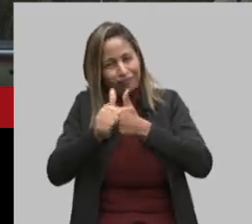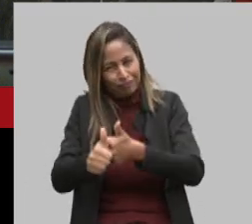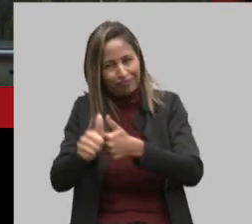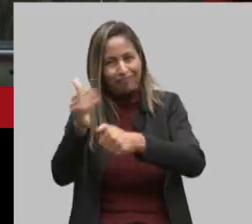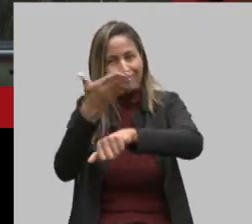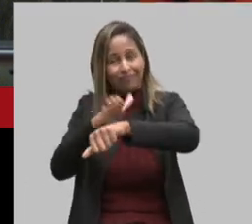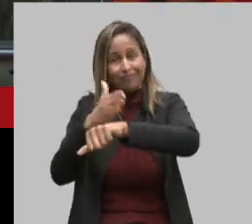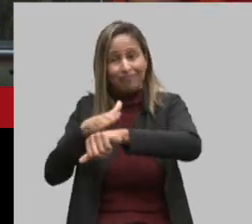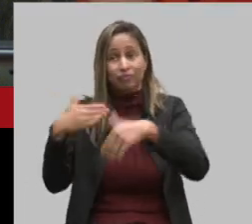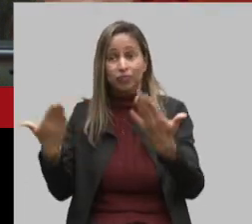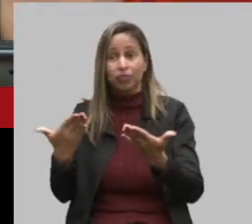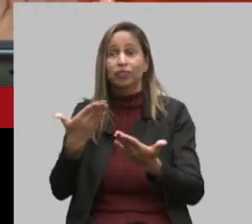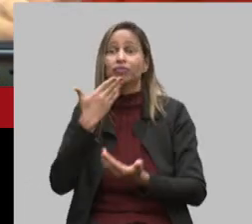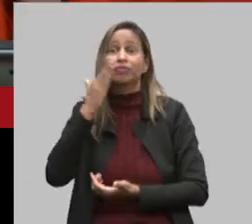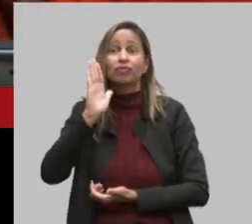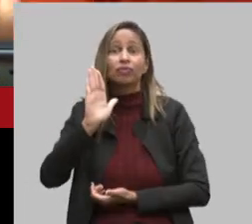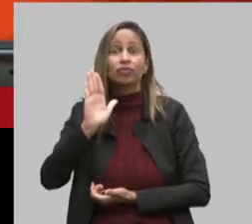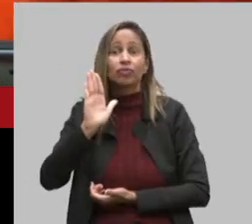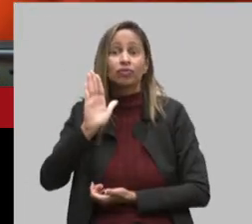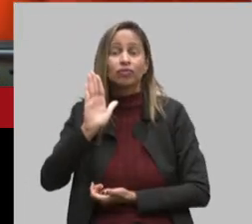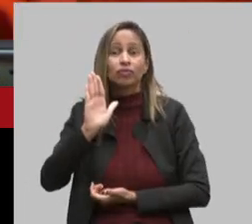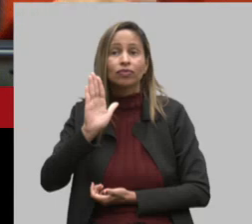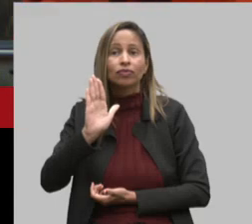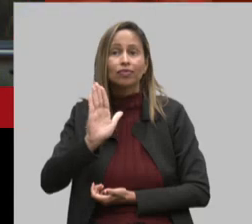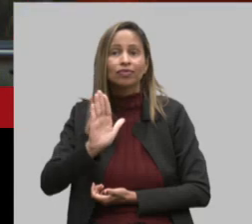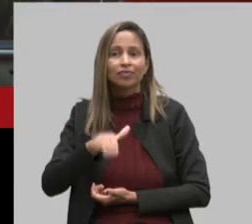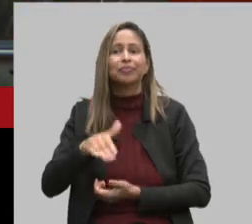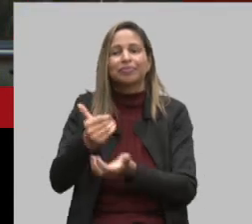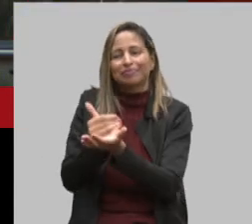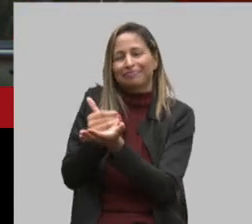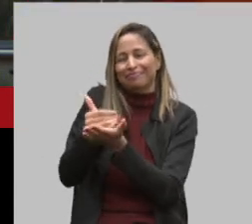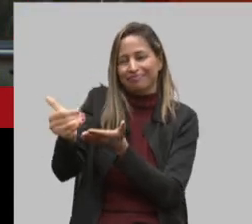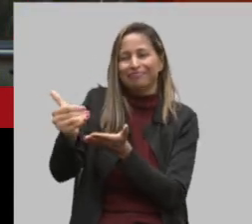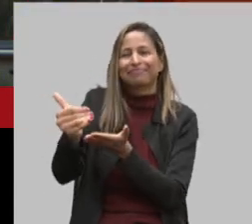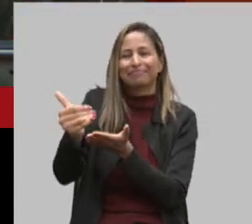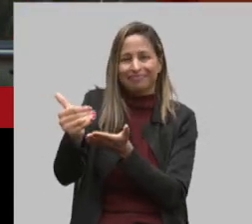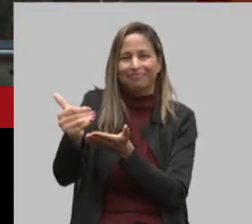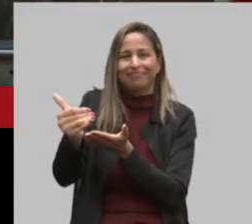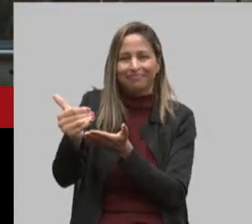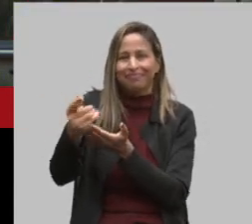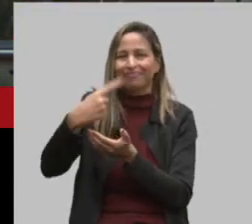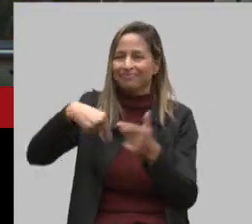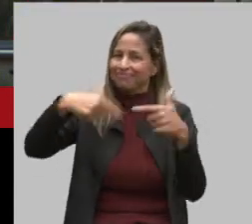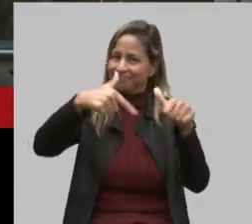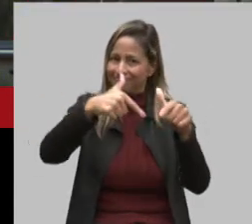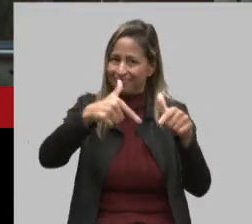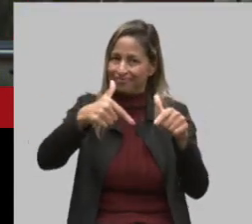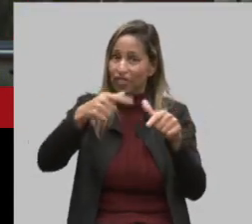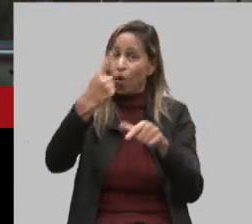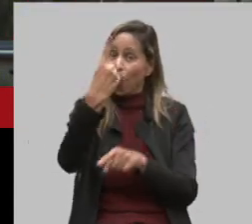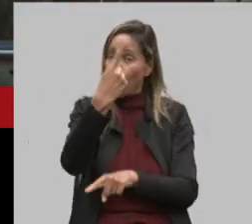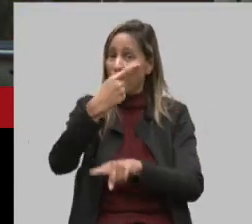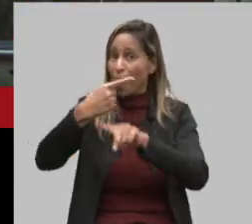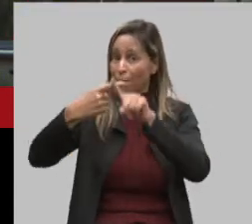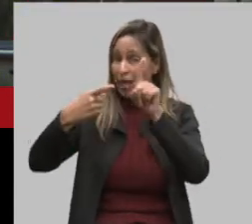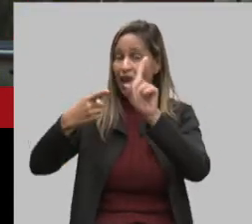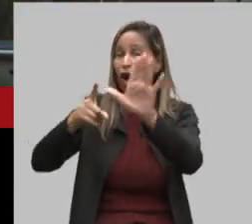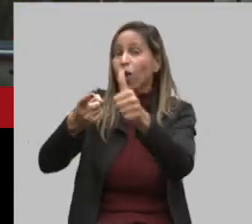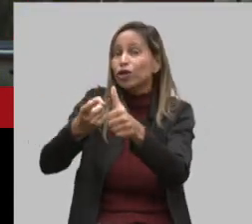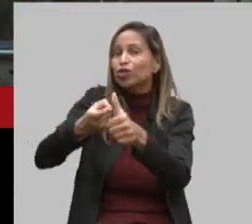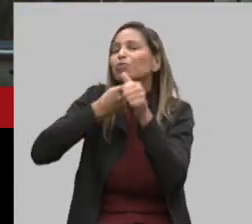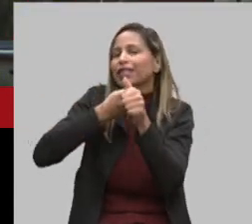agora na parte da tarde nós iniciaremos eh os nossos trabalhos às 1:30 nós vamos suspender agora os nossos